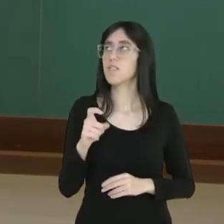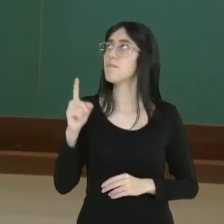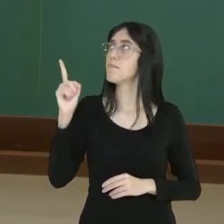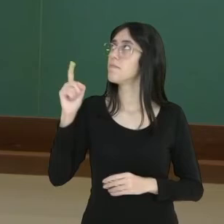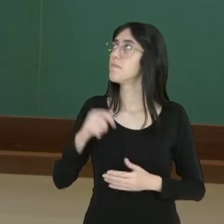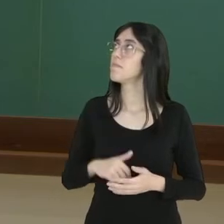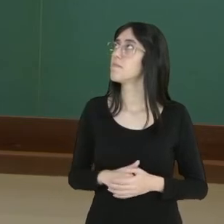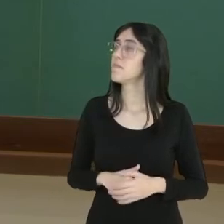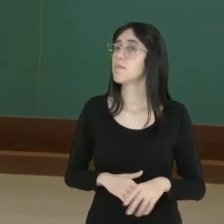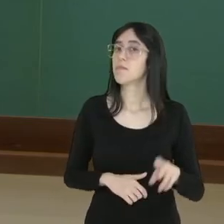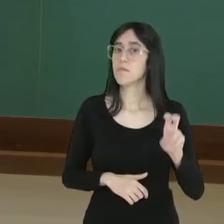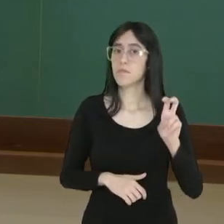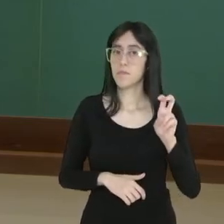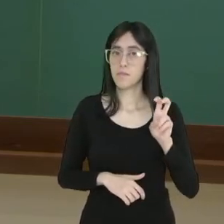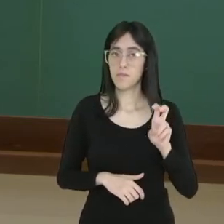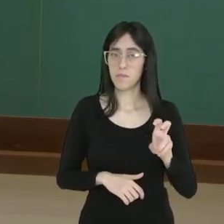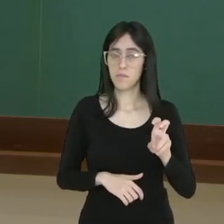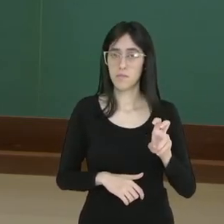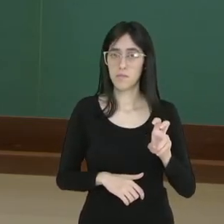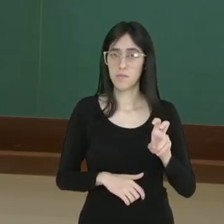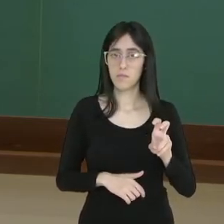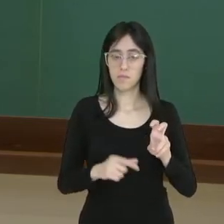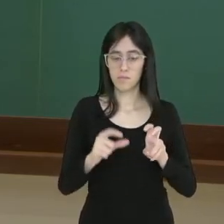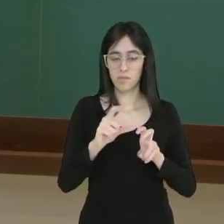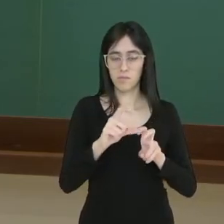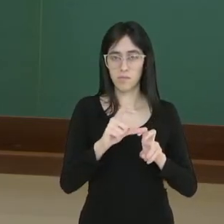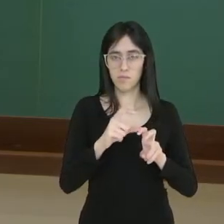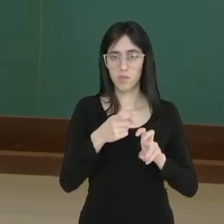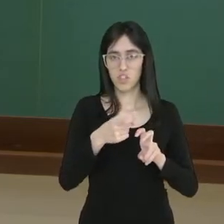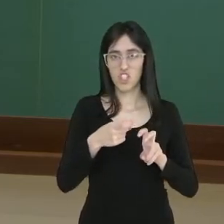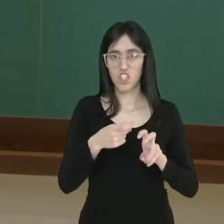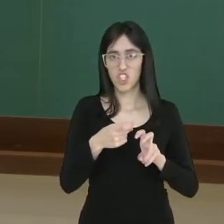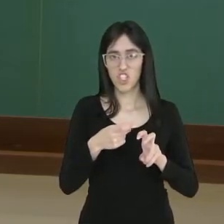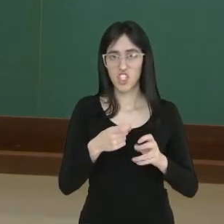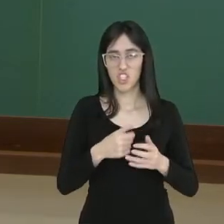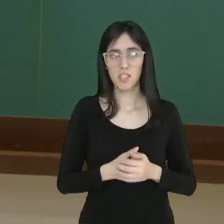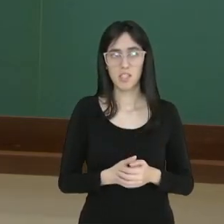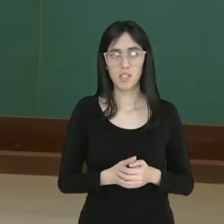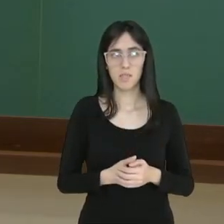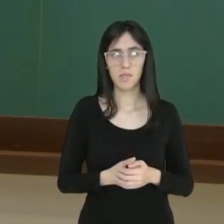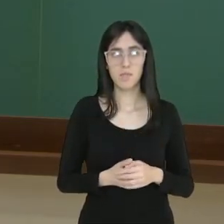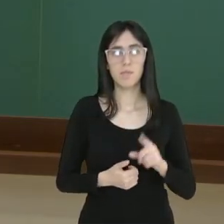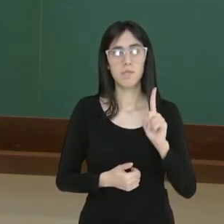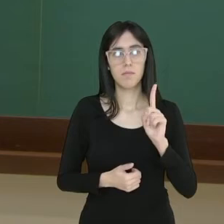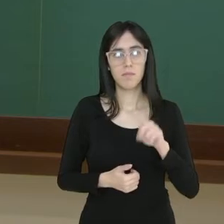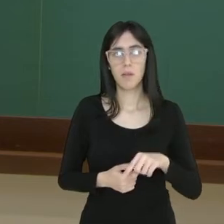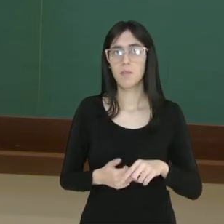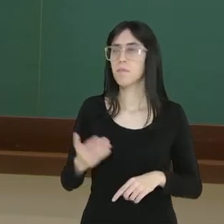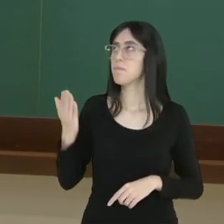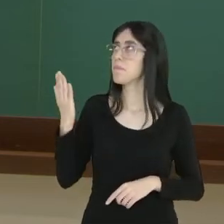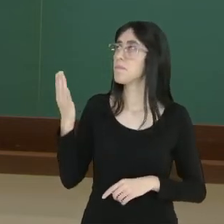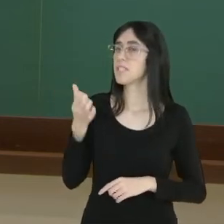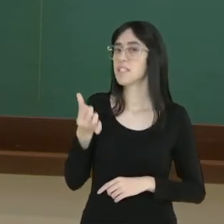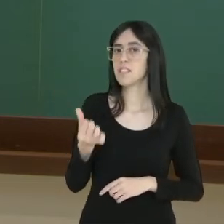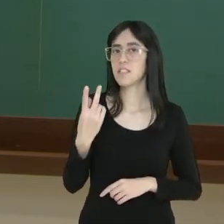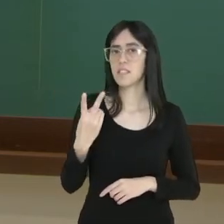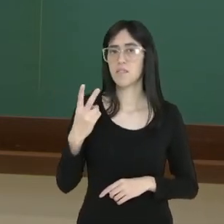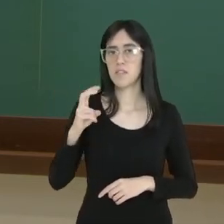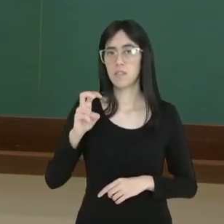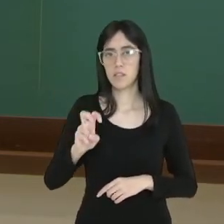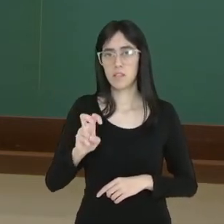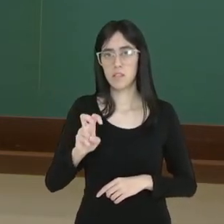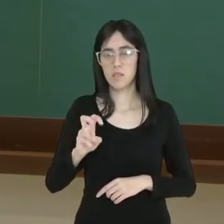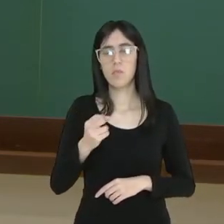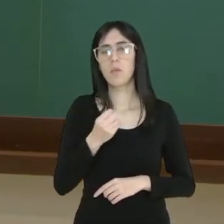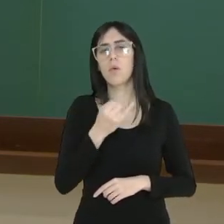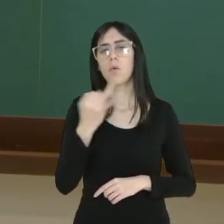5 elevado na x, que dê igual a 625. Ou seja, quantas vezes o meu